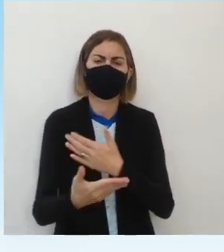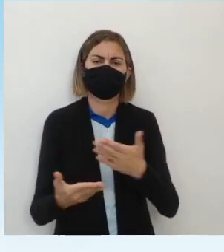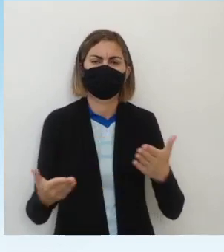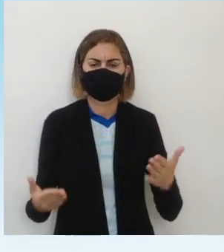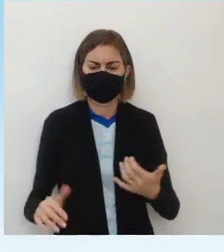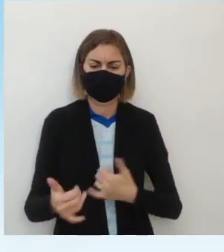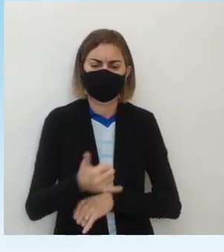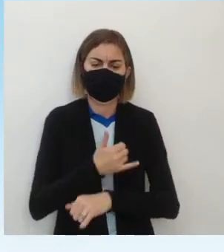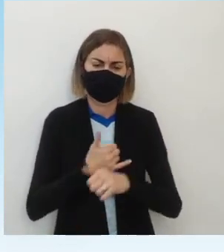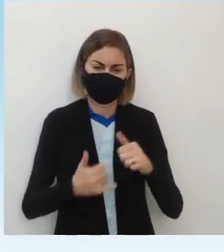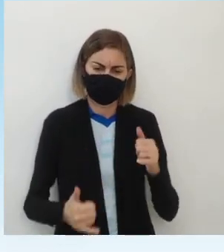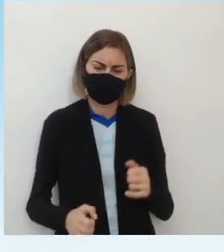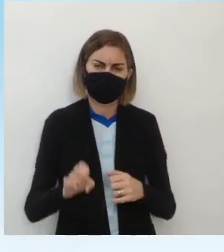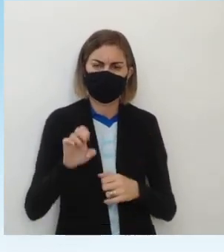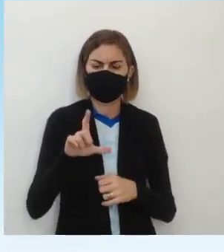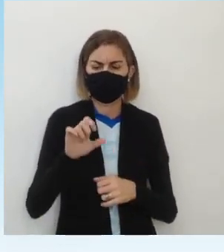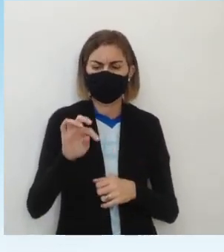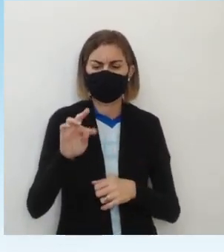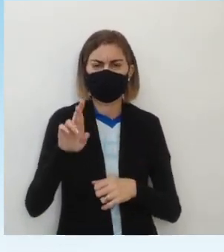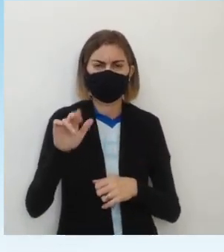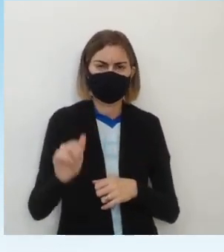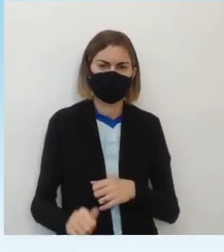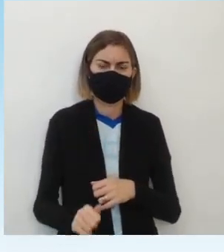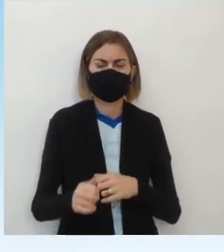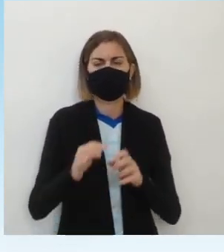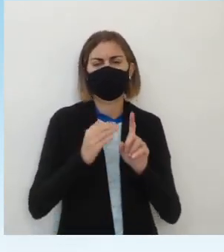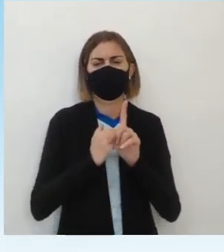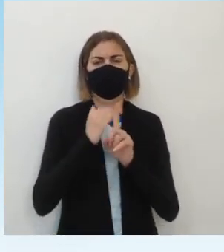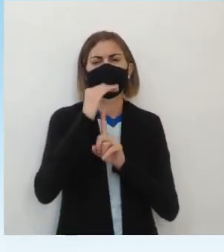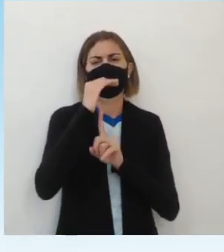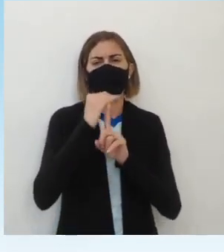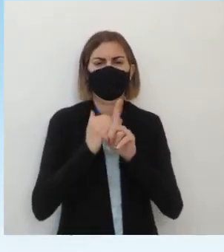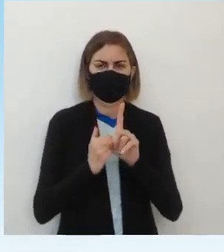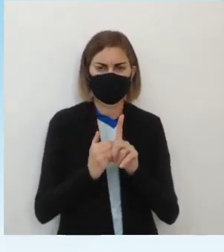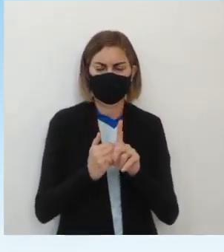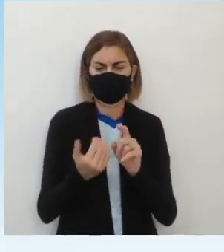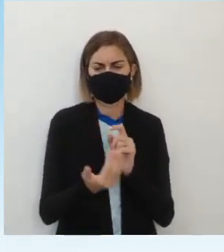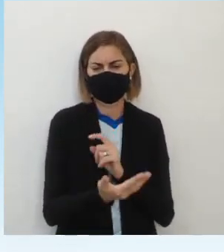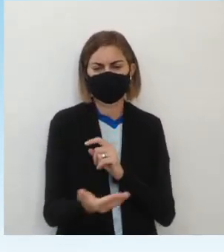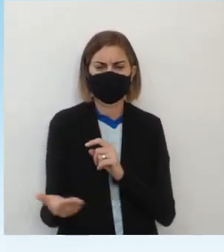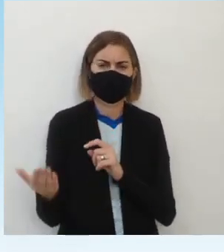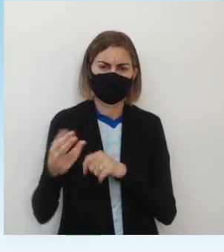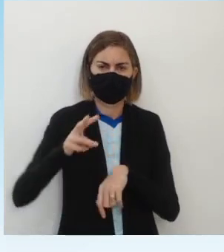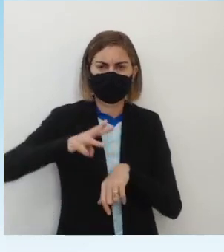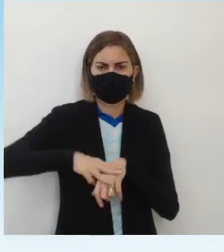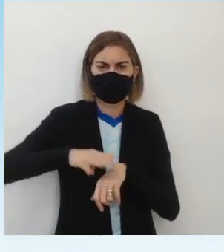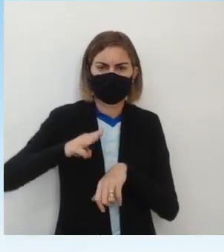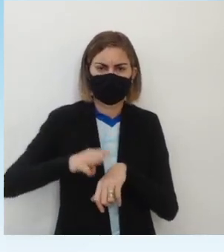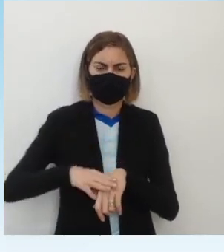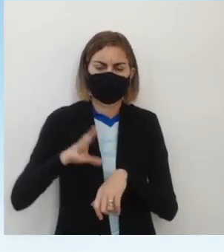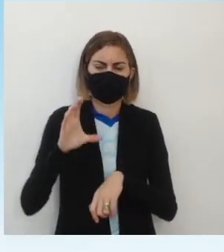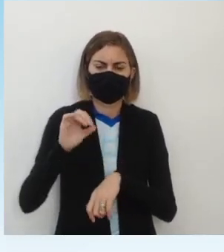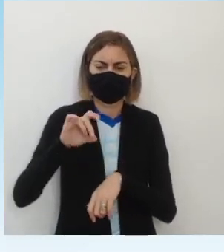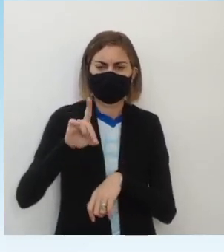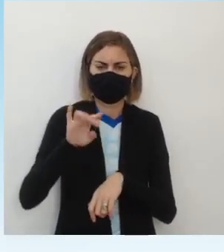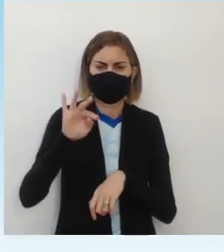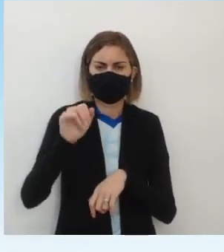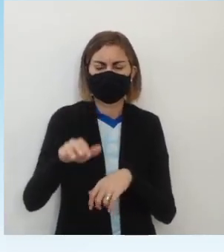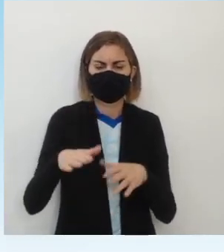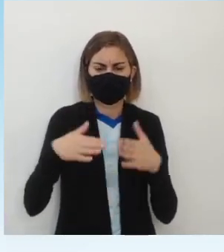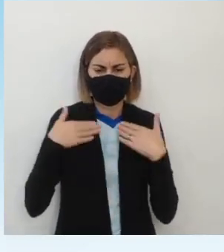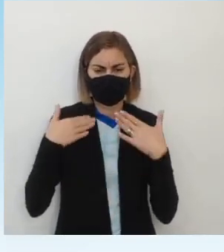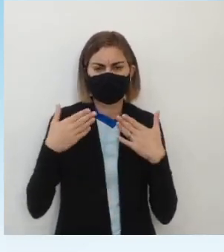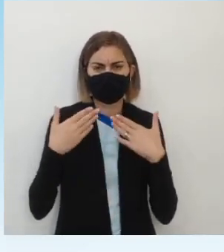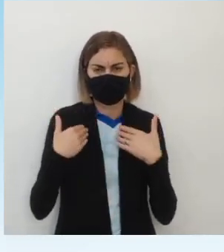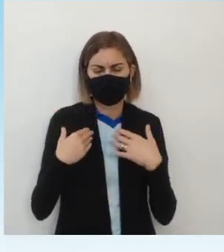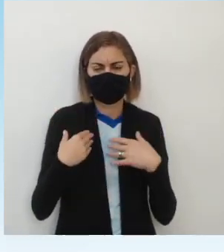a energia elétrica quanto a energia térmica. É isso que faz um metal ser condutor de calor e é isso